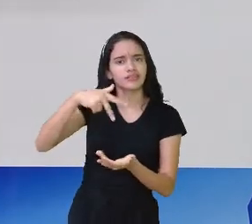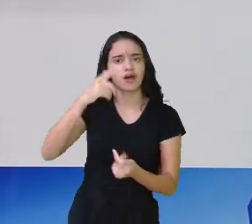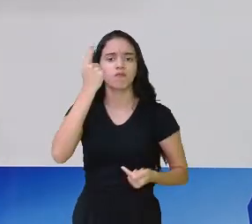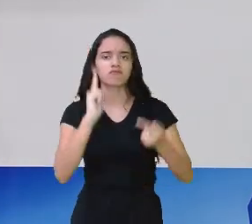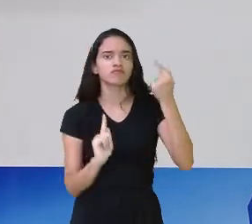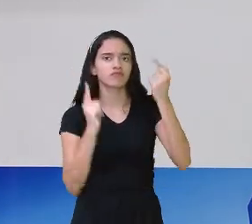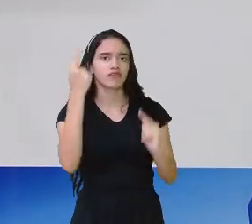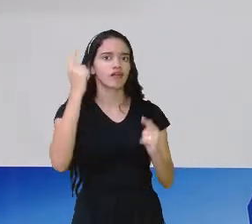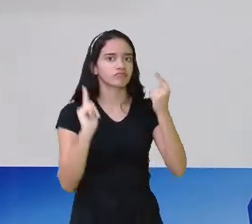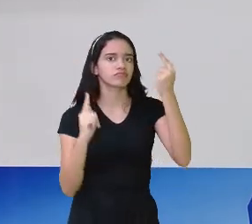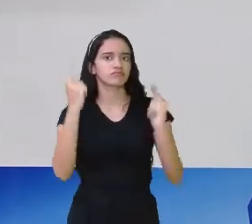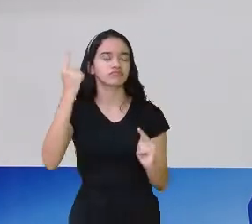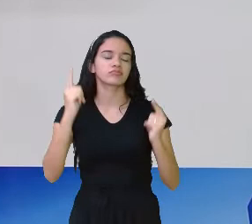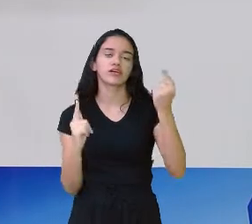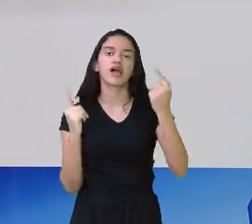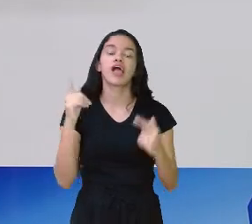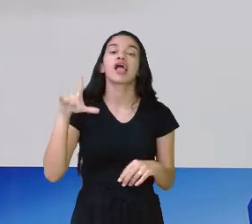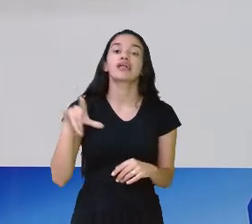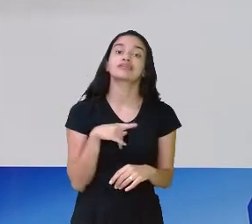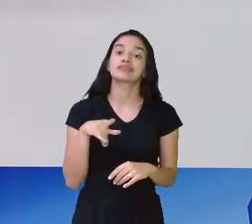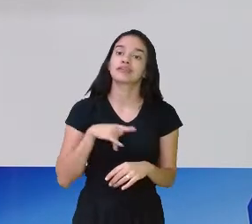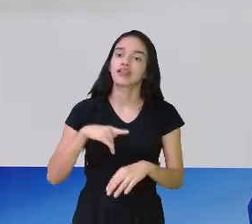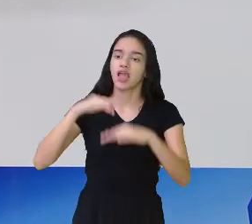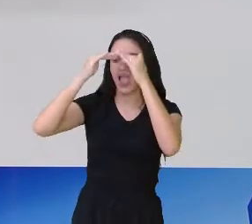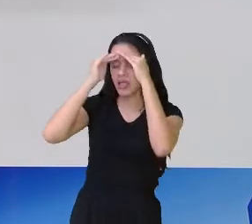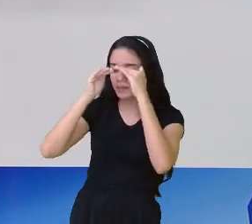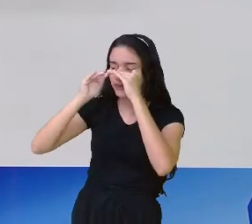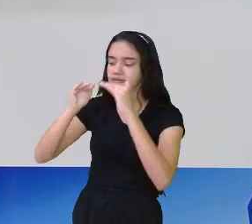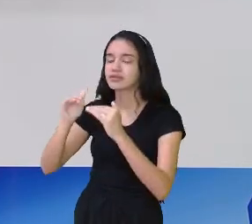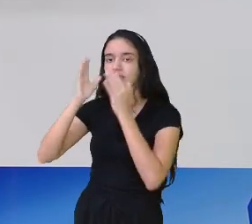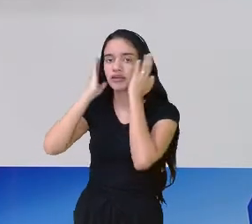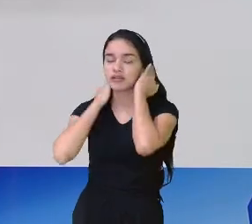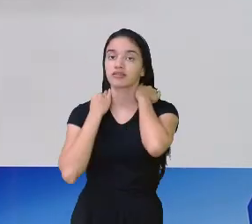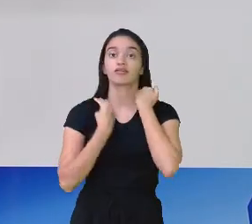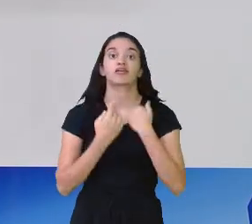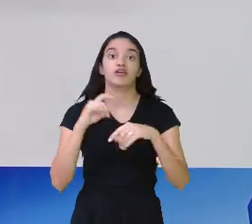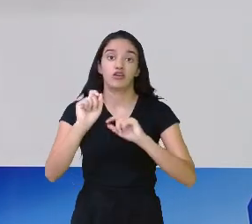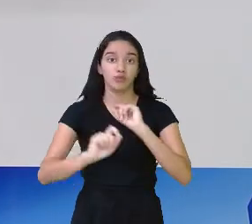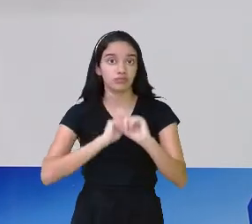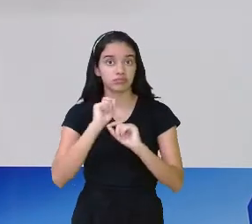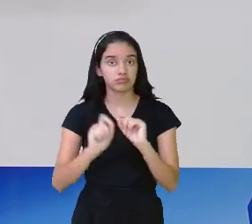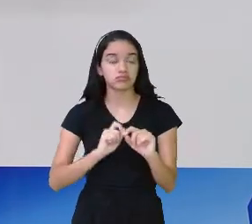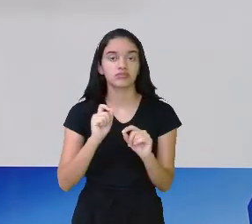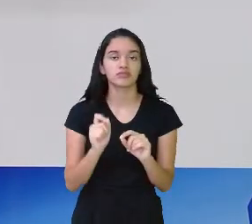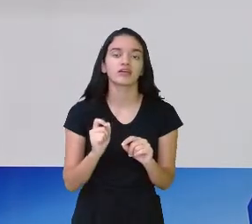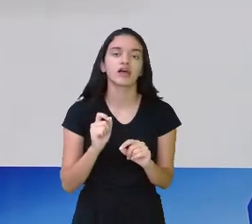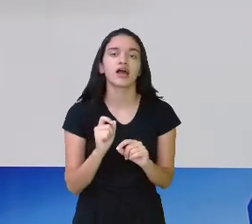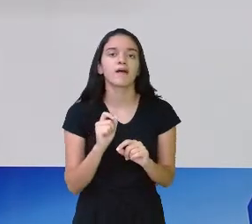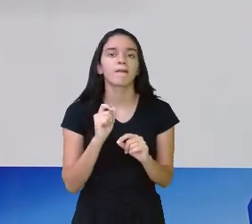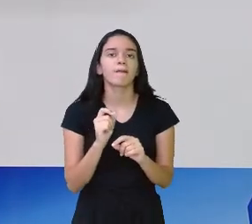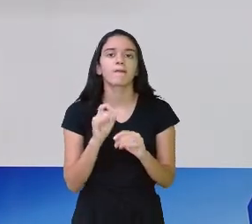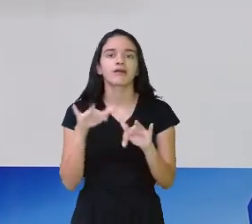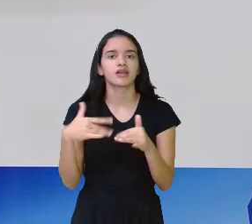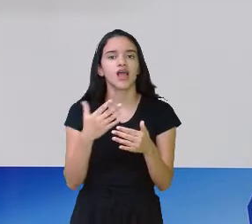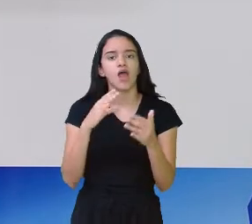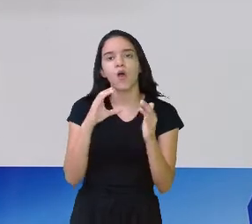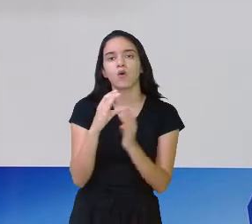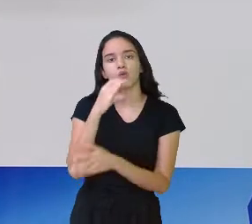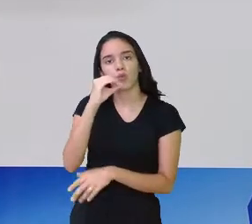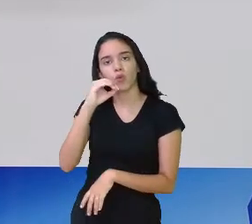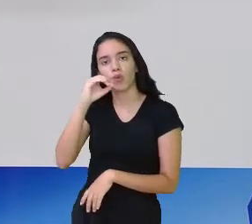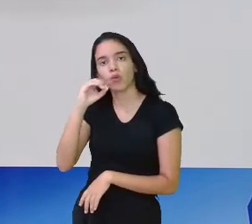frevo, né, ele tem que respeitar, não é, Gine, aquele repertório, aquele código,